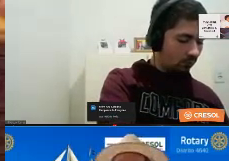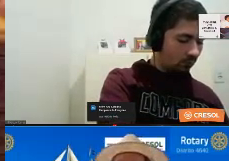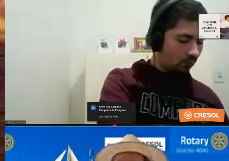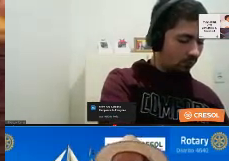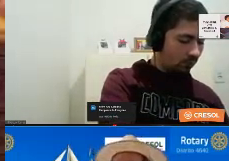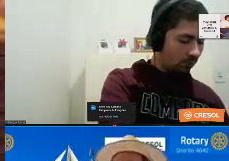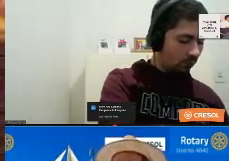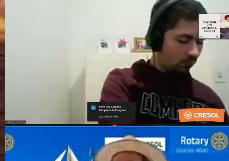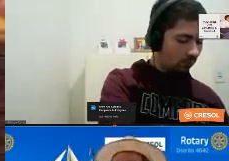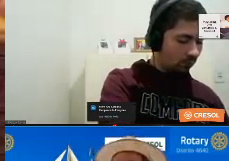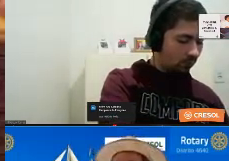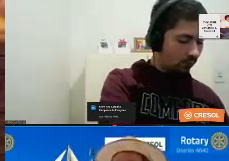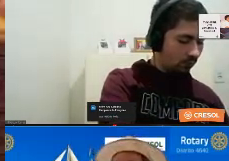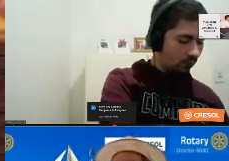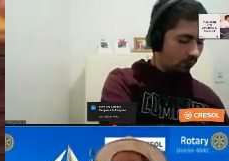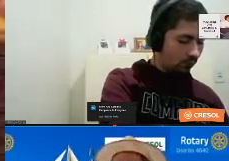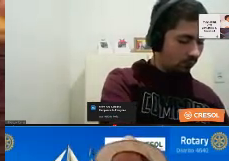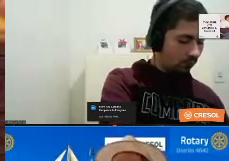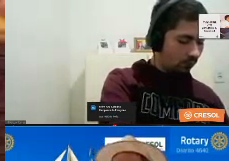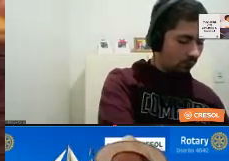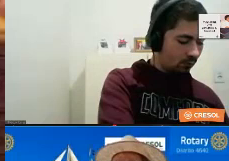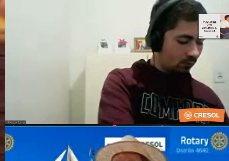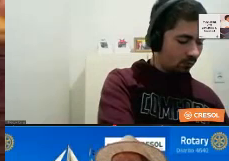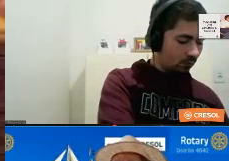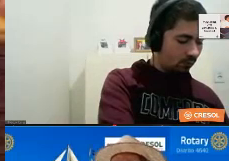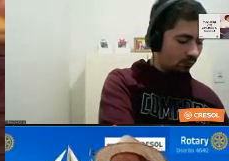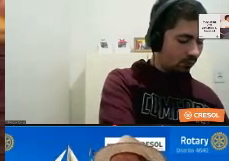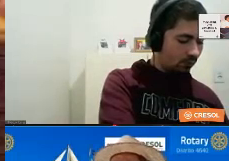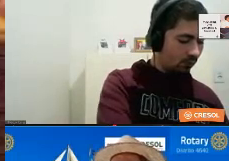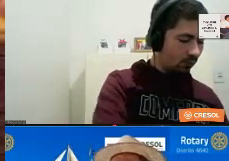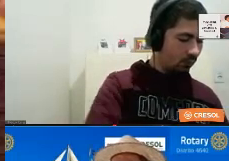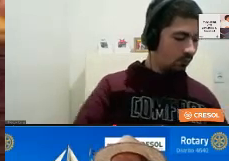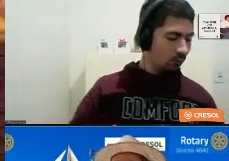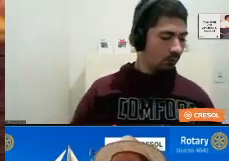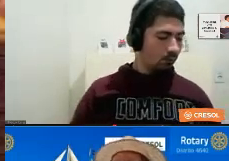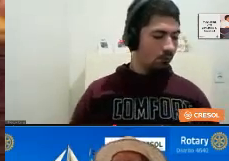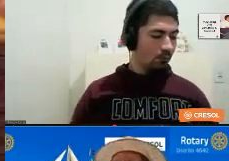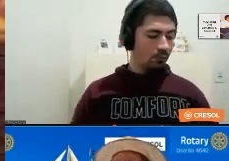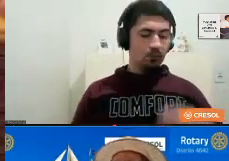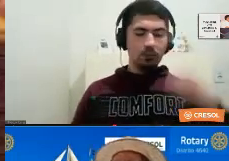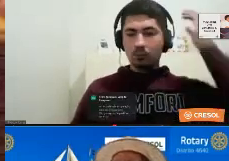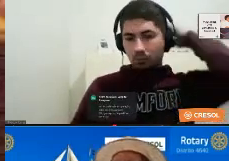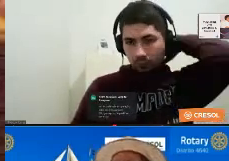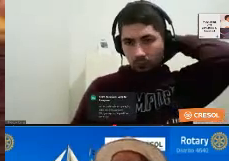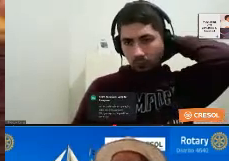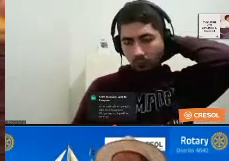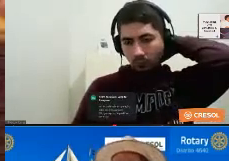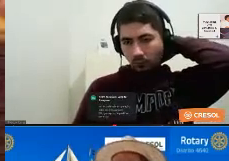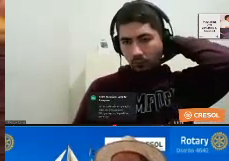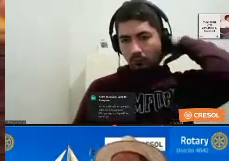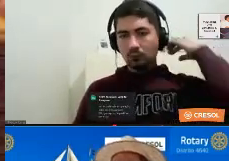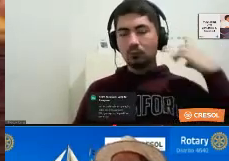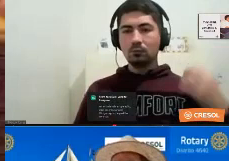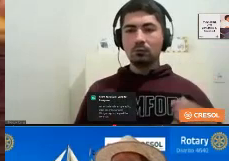ajudar pessoas. Então, eu mudei completamente a minha pessoa. Eu era um homem muito fechado, não